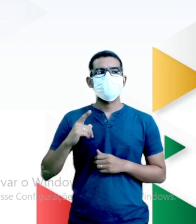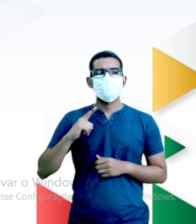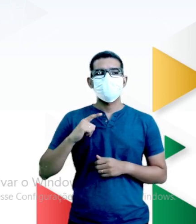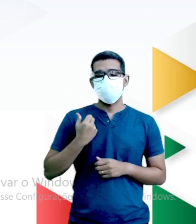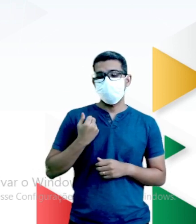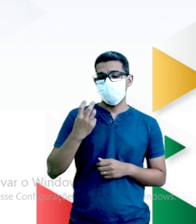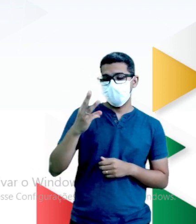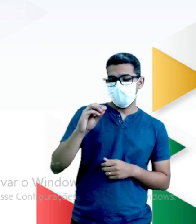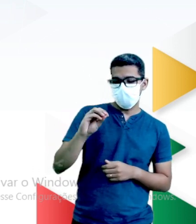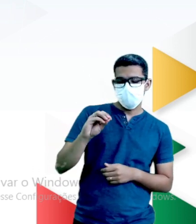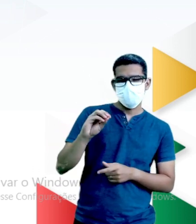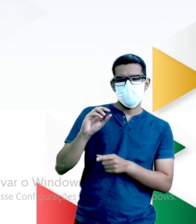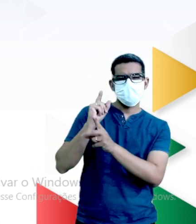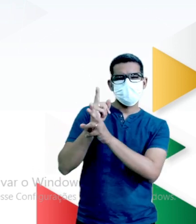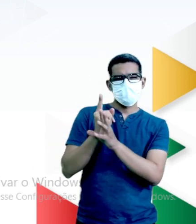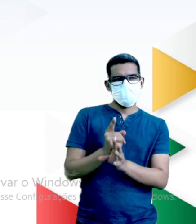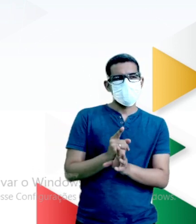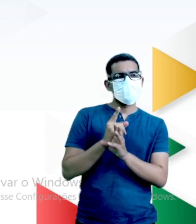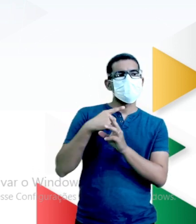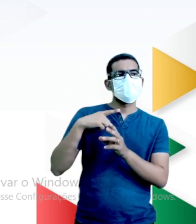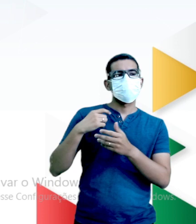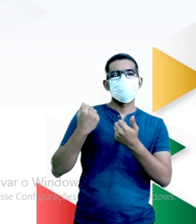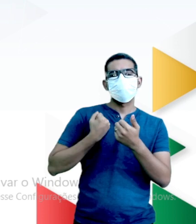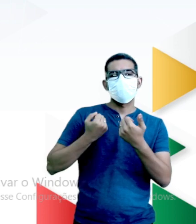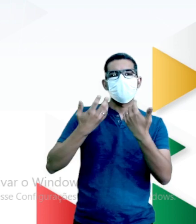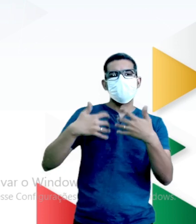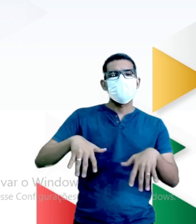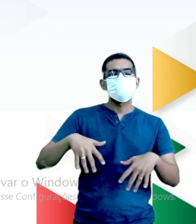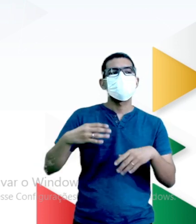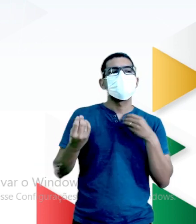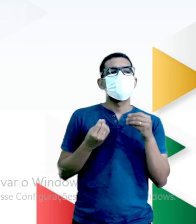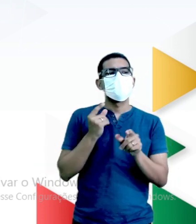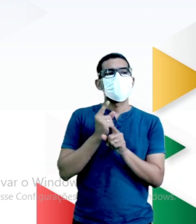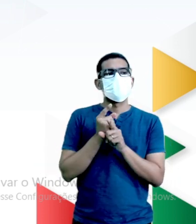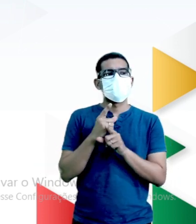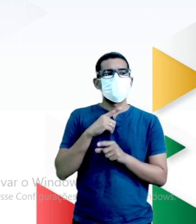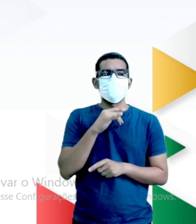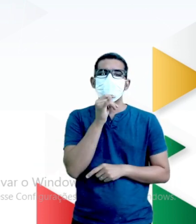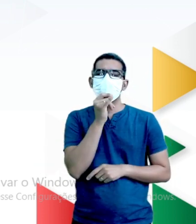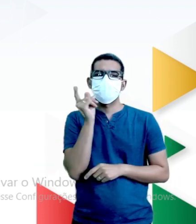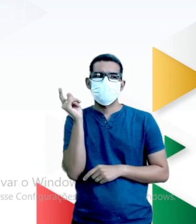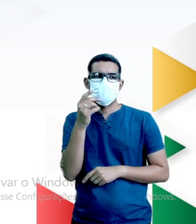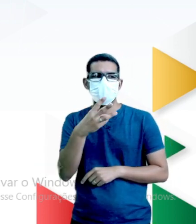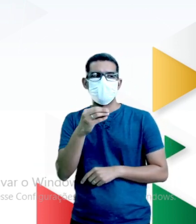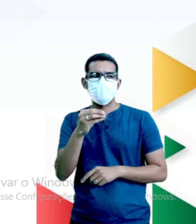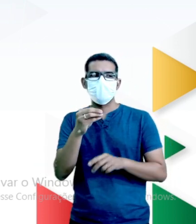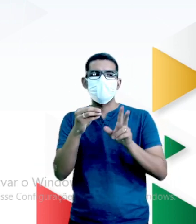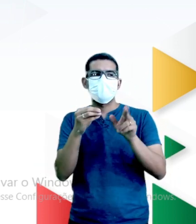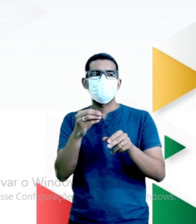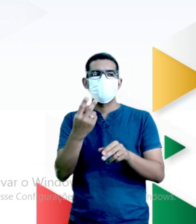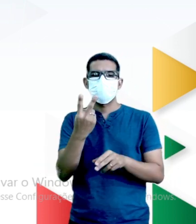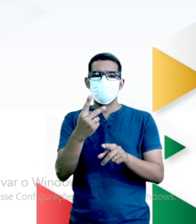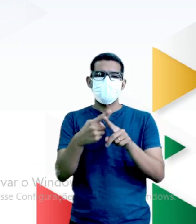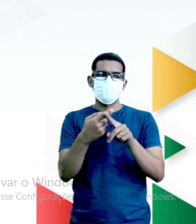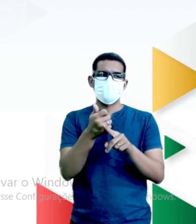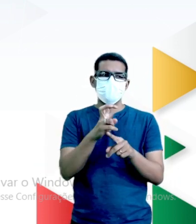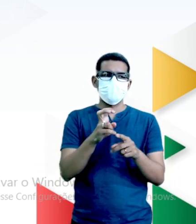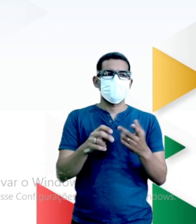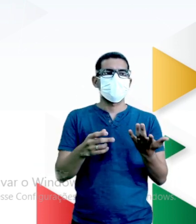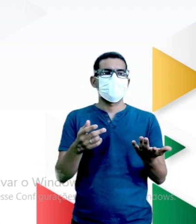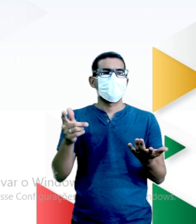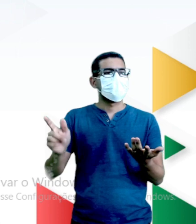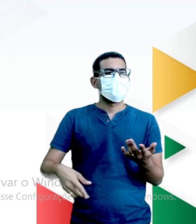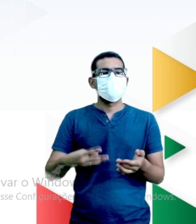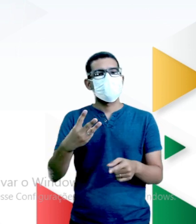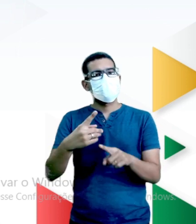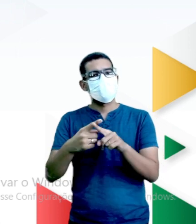número 30 como produto de números naturais. Até falei para você como exemplo, né? 30 é 2 vezes 15, 30 é 3